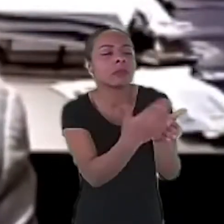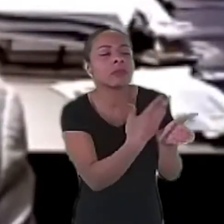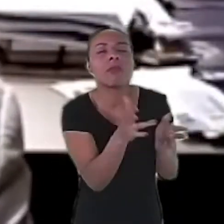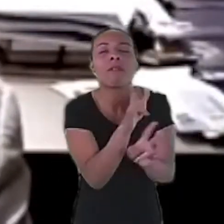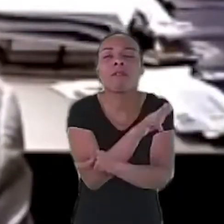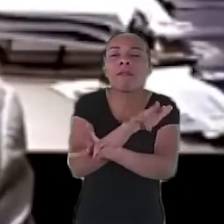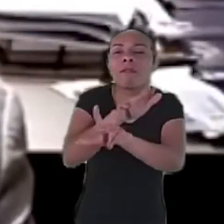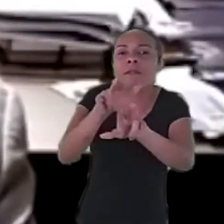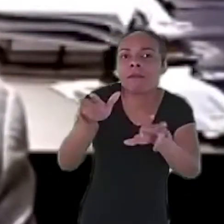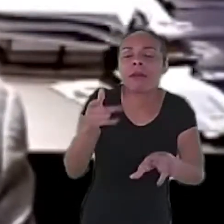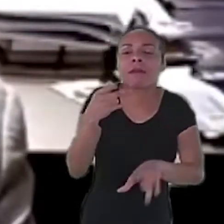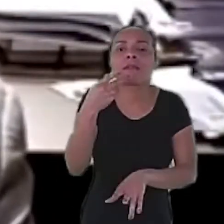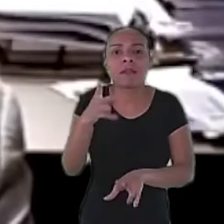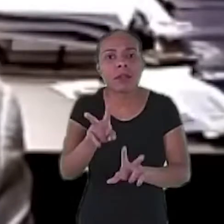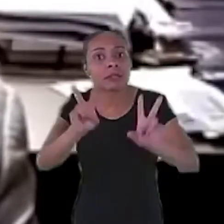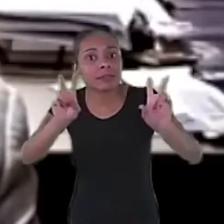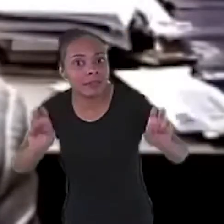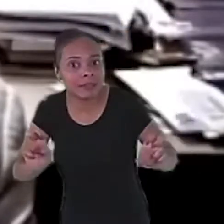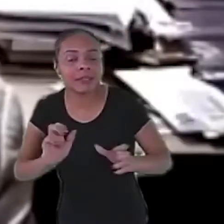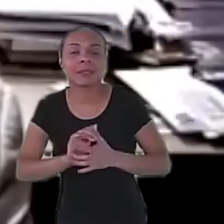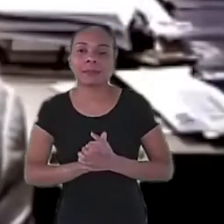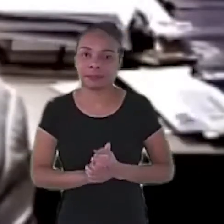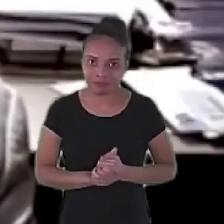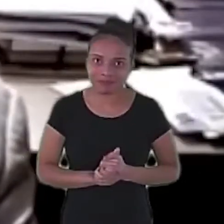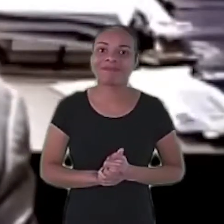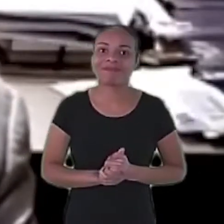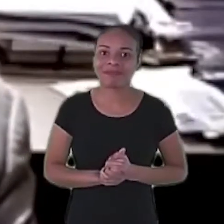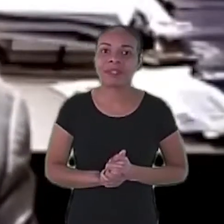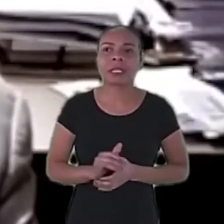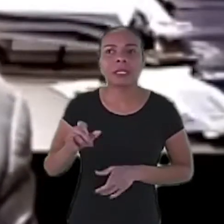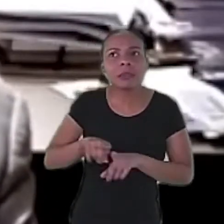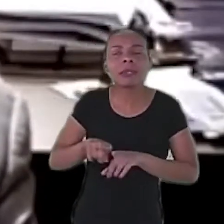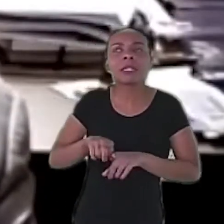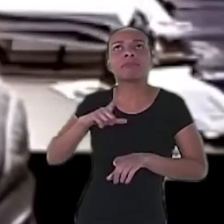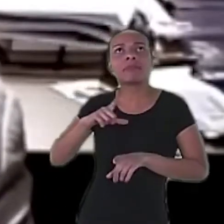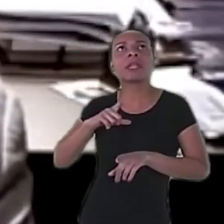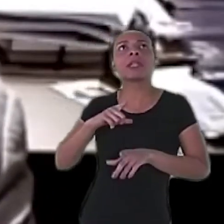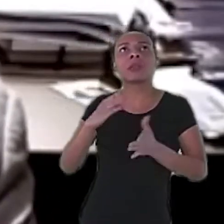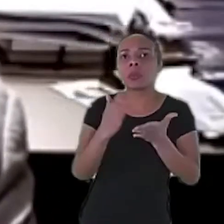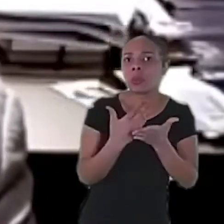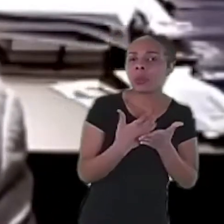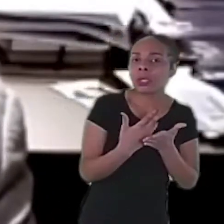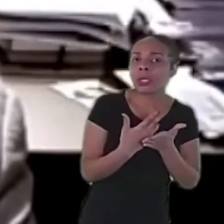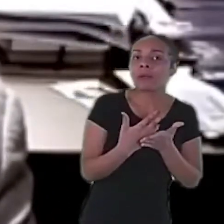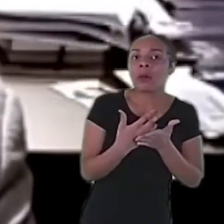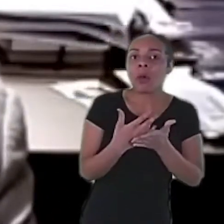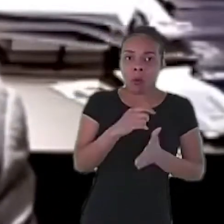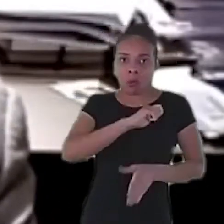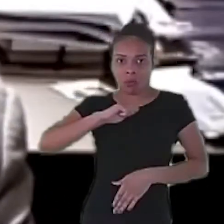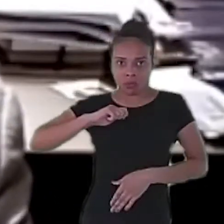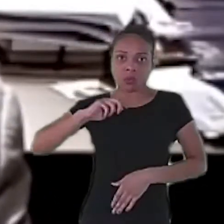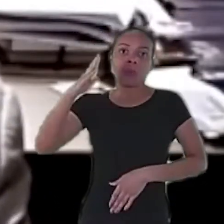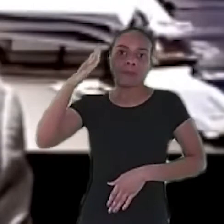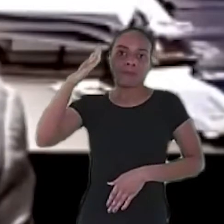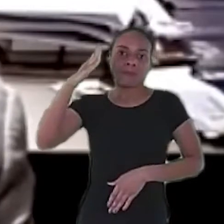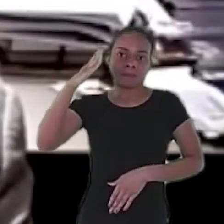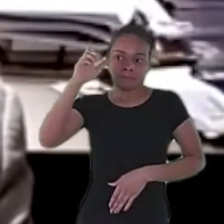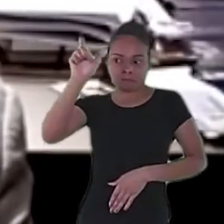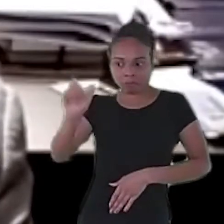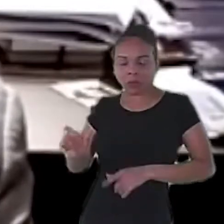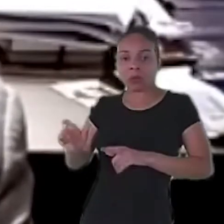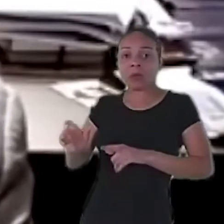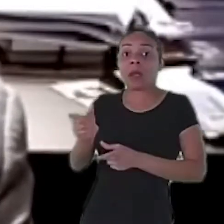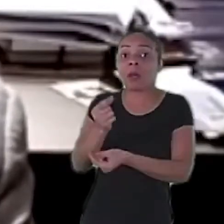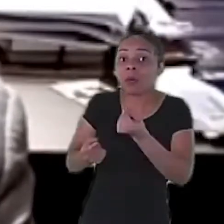Stiglitz, tipo Krugman, e um economista que tudo indica que será um novo prêmio Nobel, que é o Piketty, dizendo que